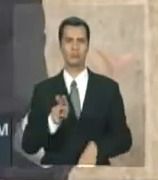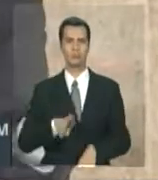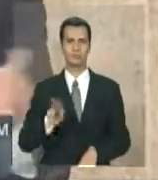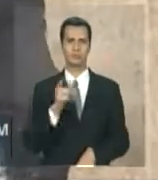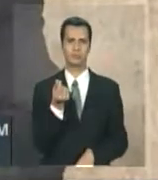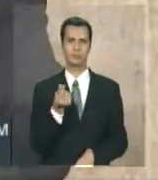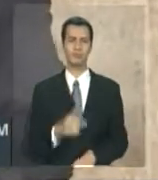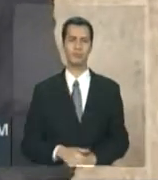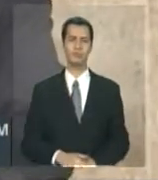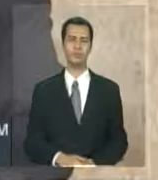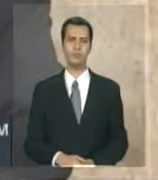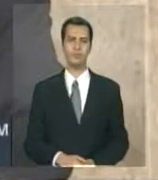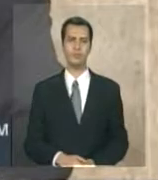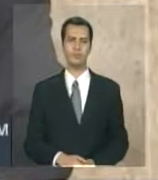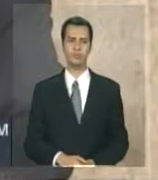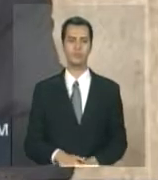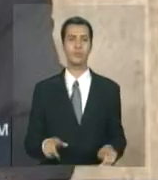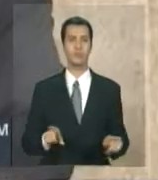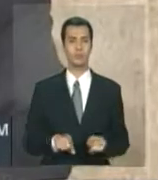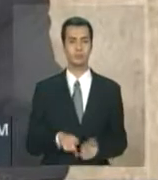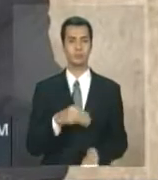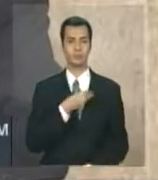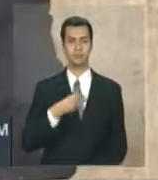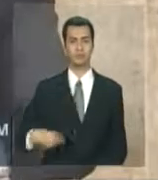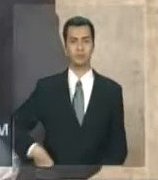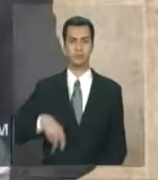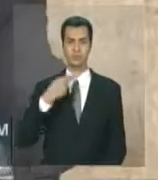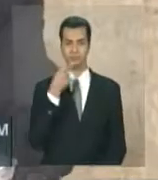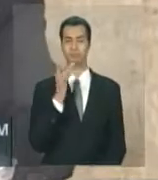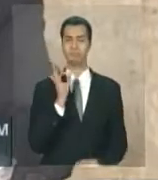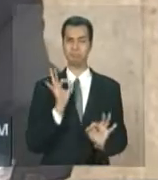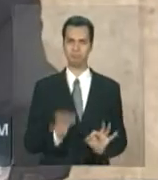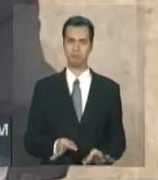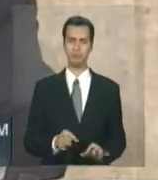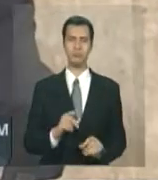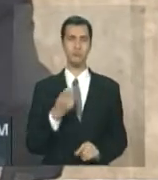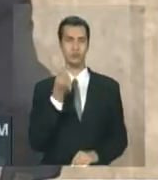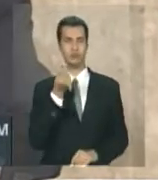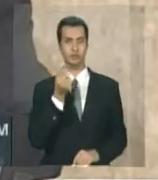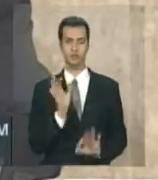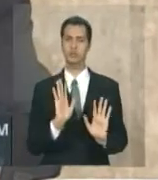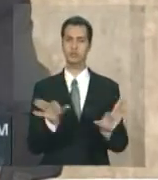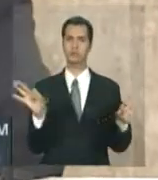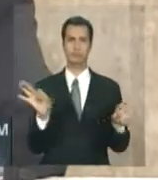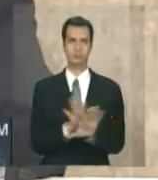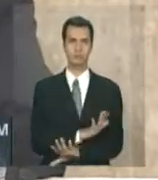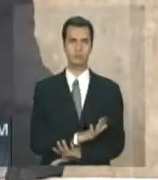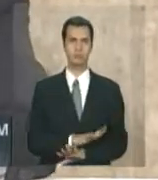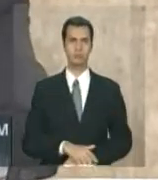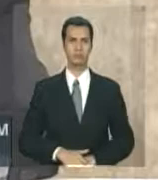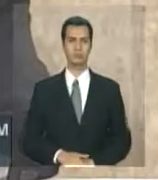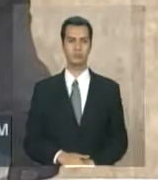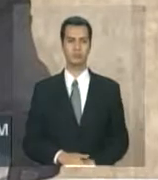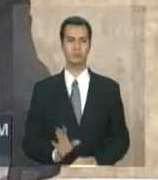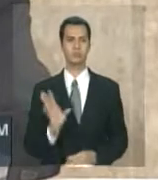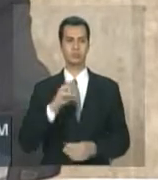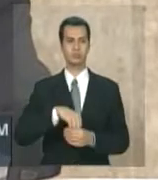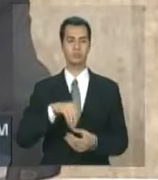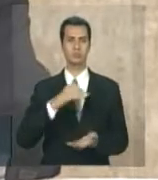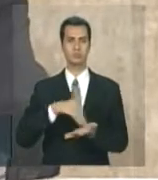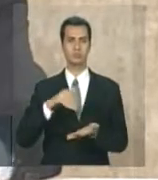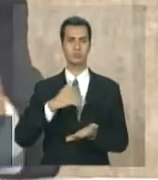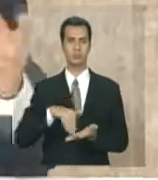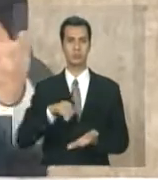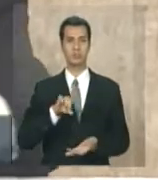E como o ministro Florence colocou muito bem, quer dizer, esse é um recurso que já está imediatamente disponível na Secretaria de